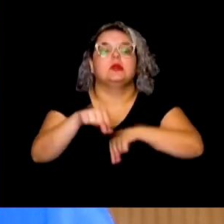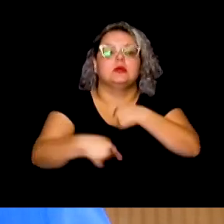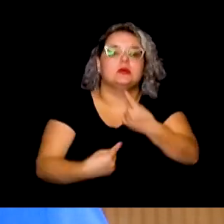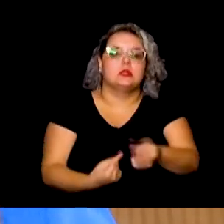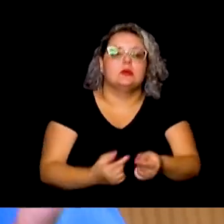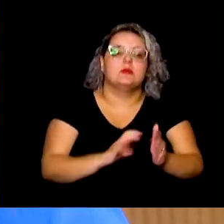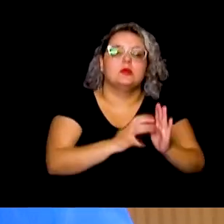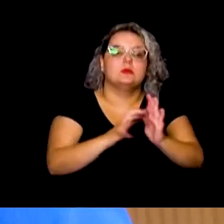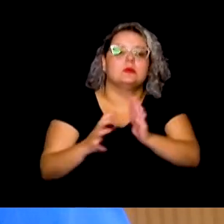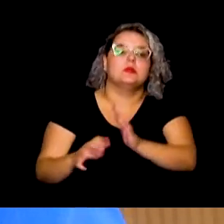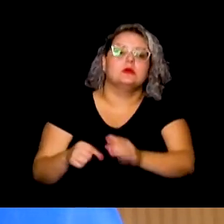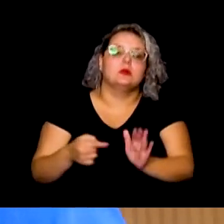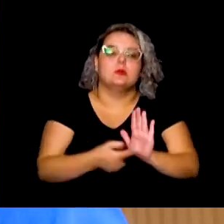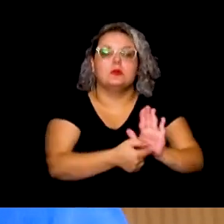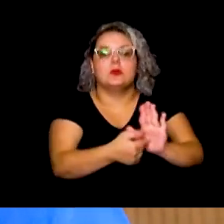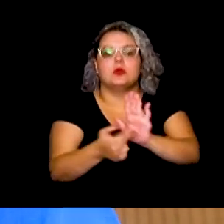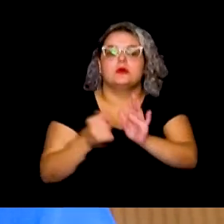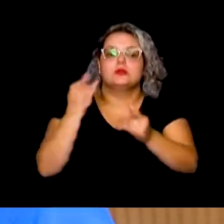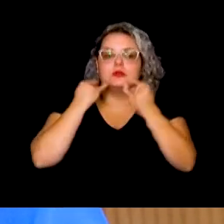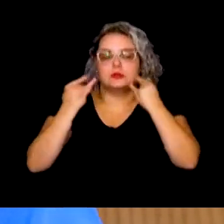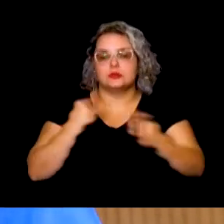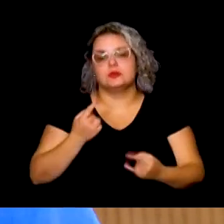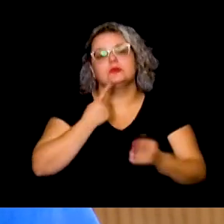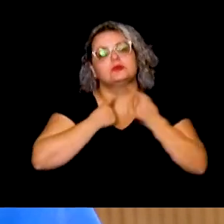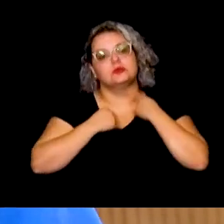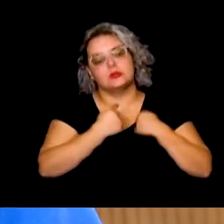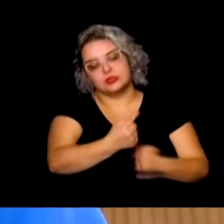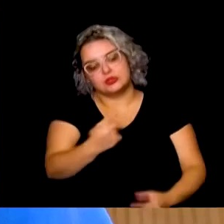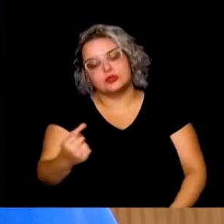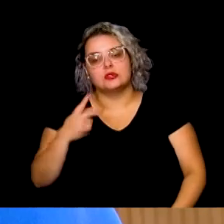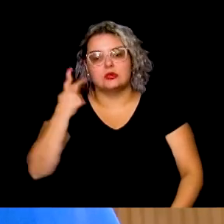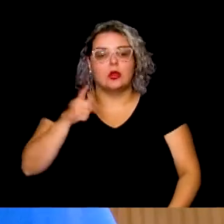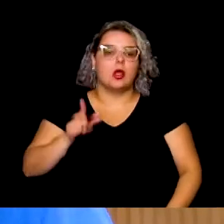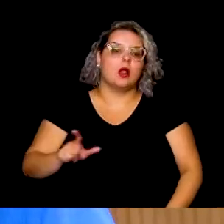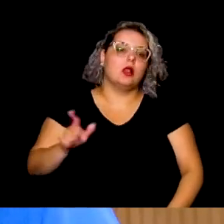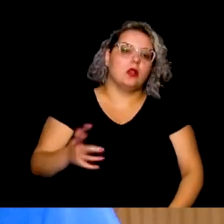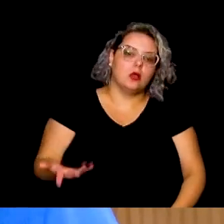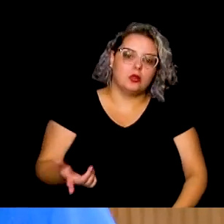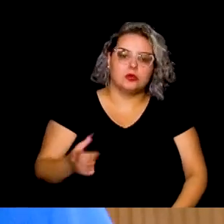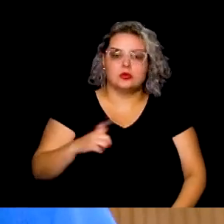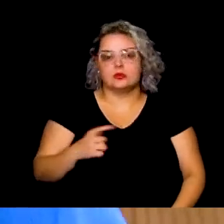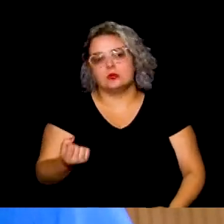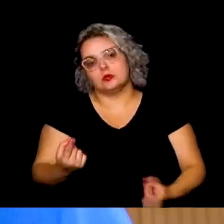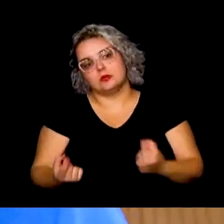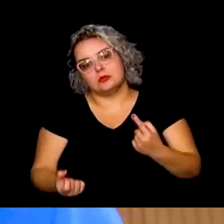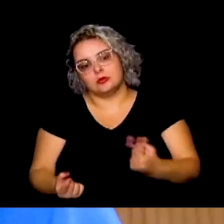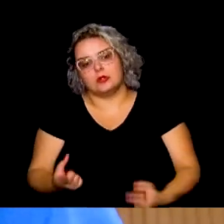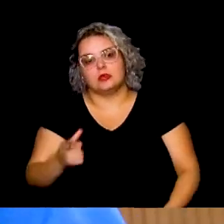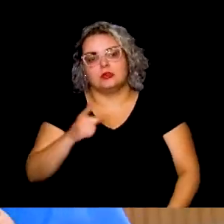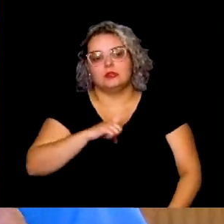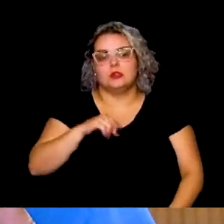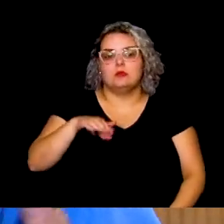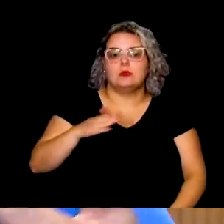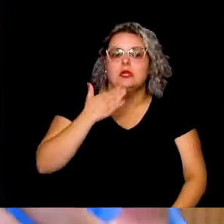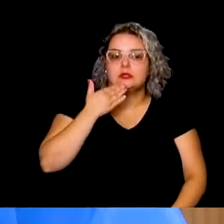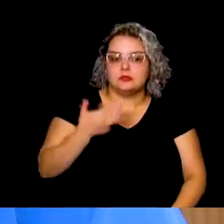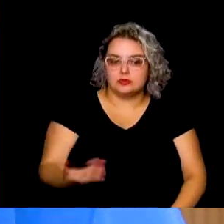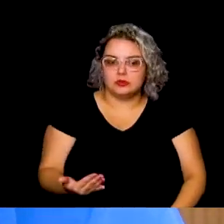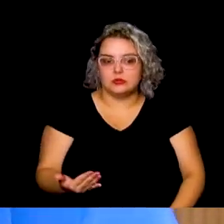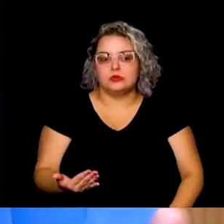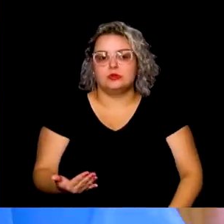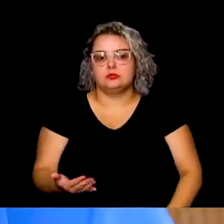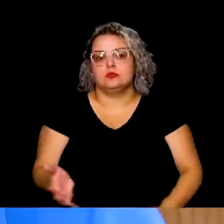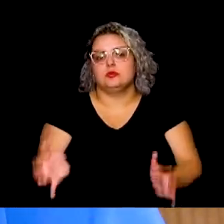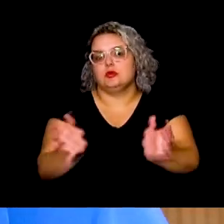comissões E aí os partidos manifestam interesse de acordo com o desejo de cada Vereador obviamente nove casos e que havia mais